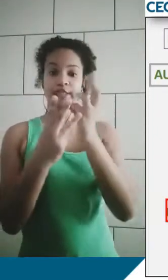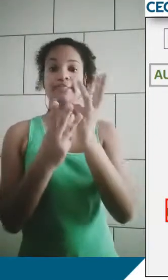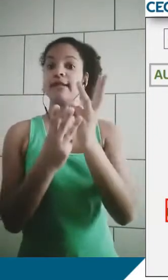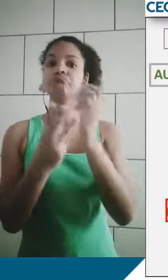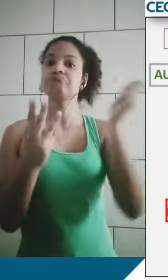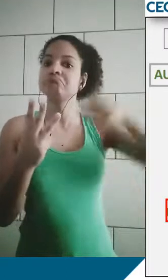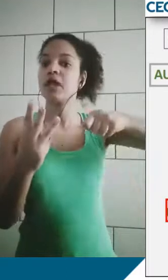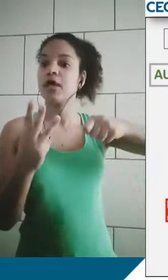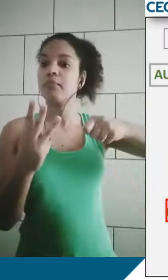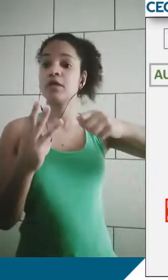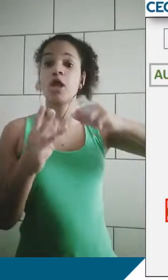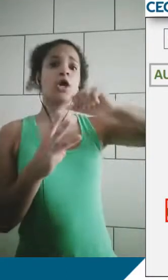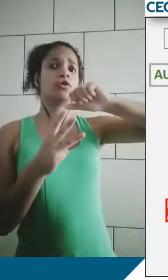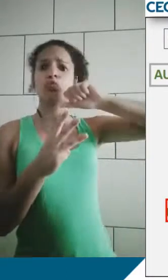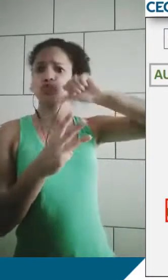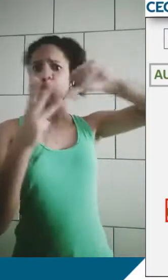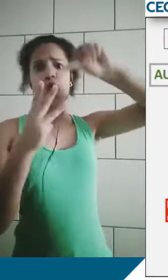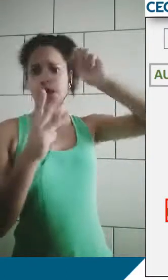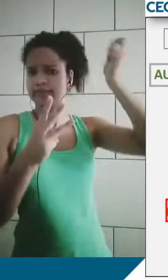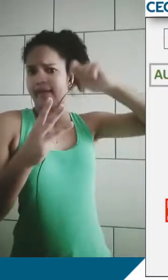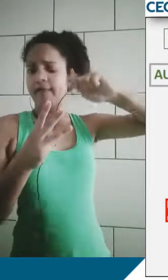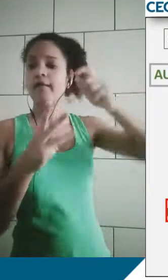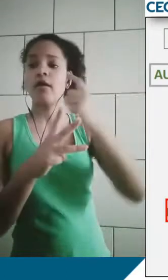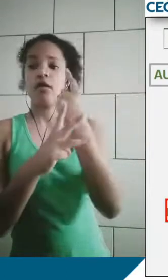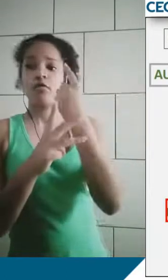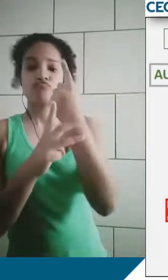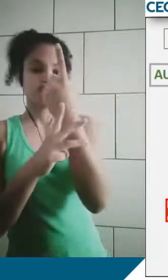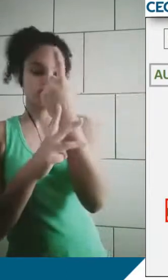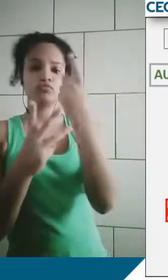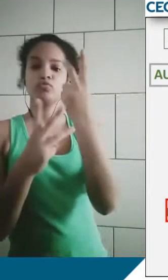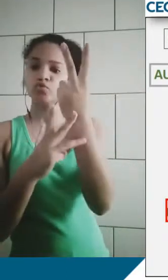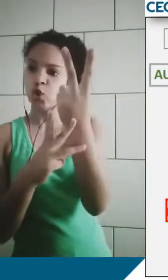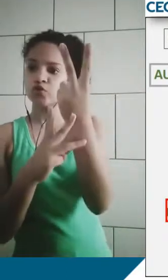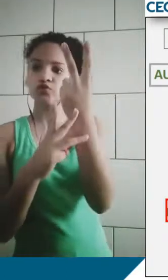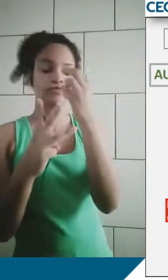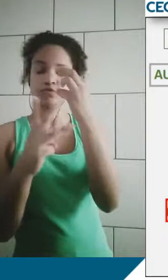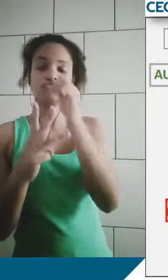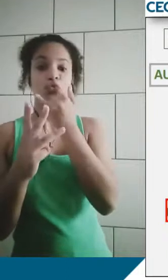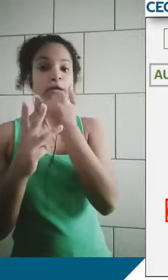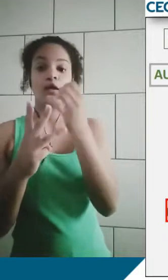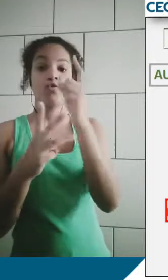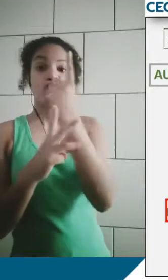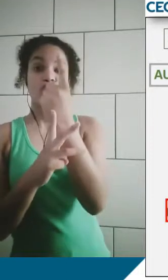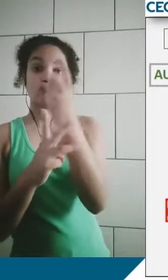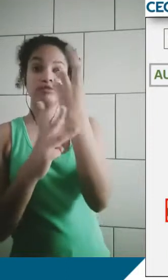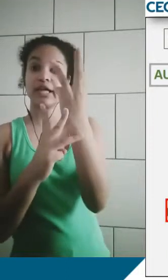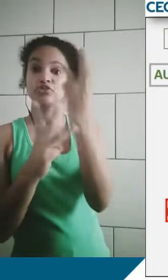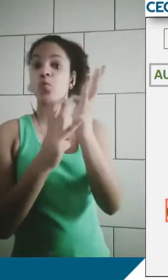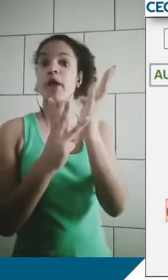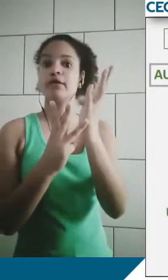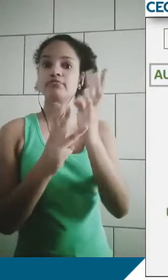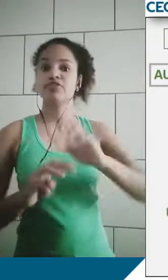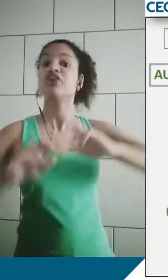ainda, uma outra molécula de RNA contendo os esons 1, 3 e 4. Reparem que aqui